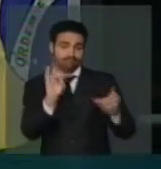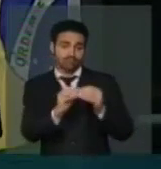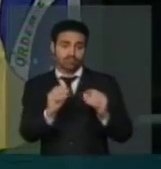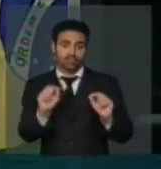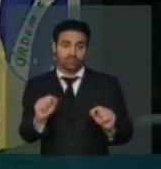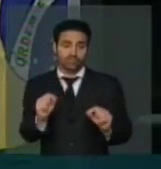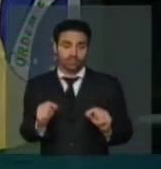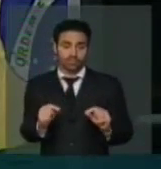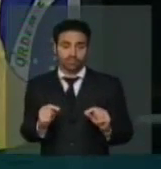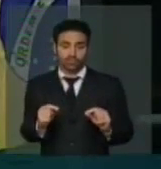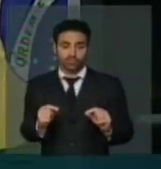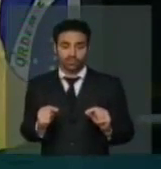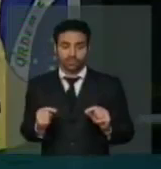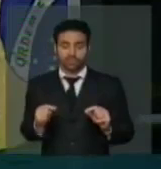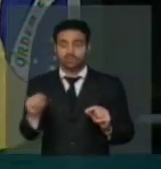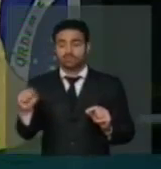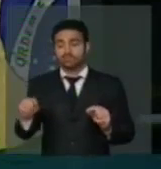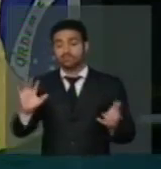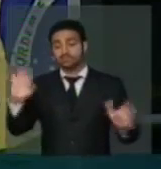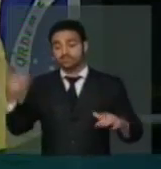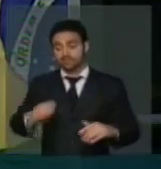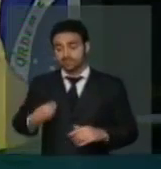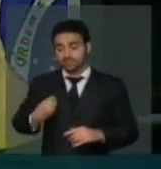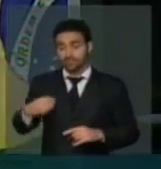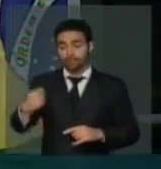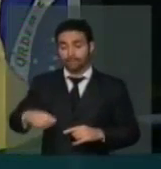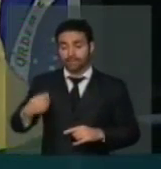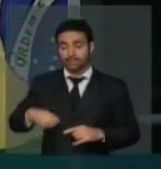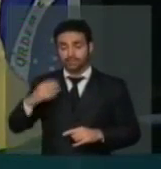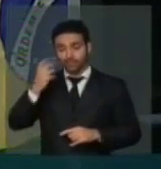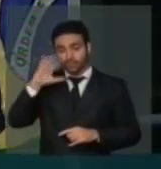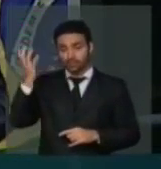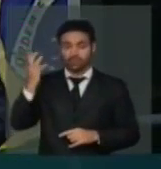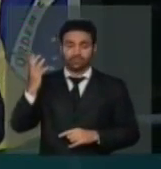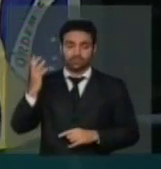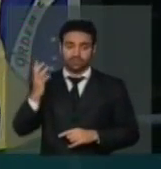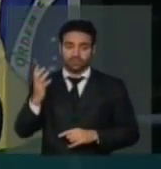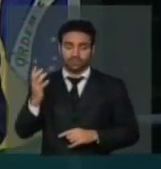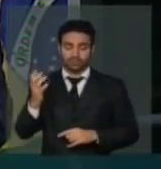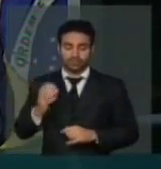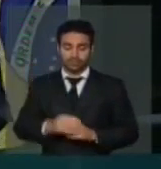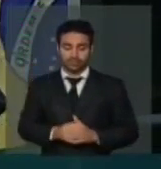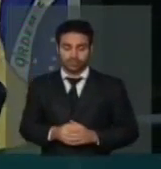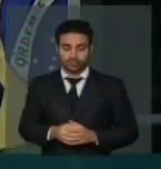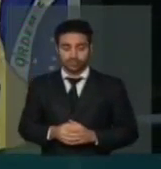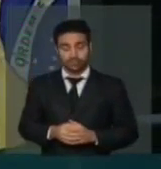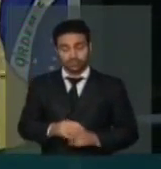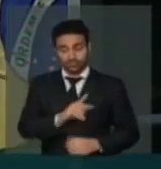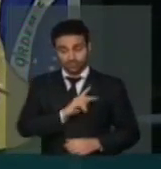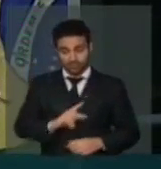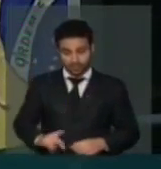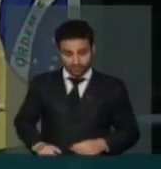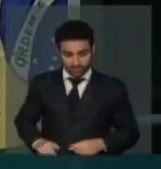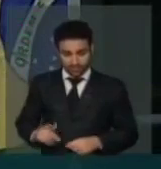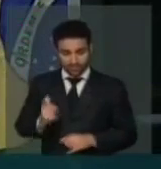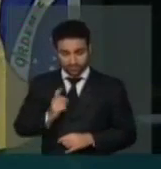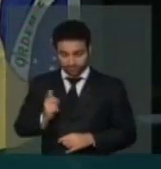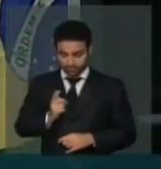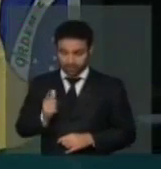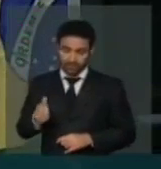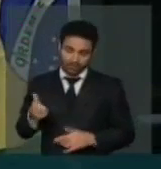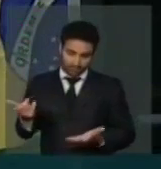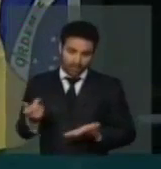esta situação precisa ser resolvida de uma vez por todas. A presidente vem colhendo os